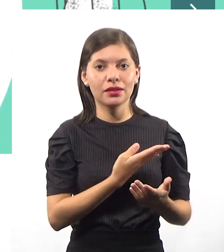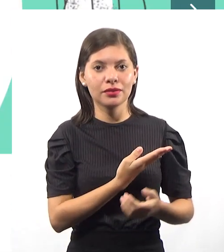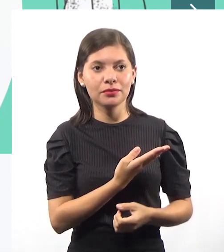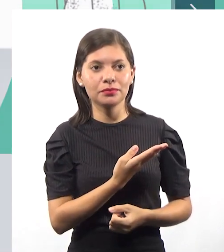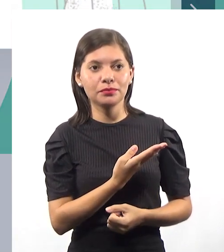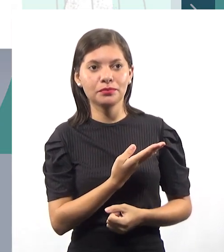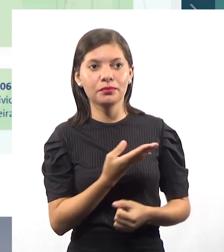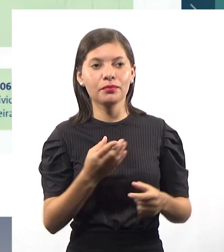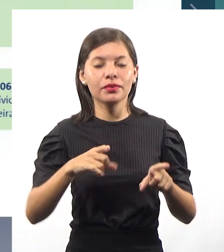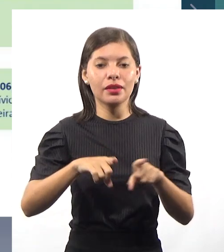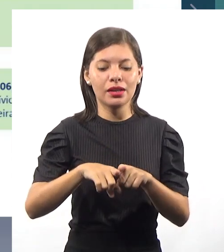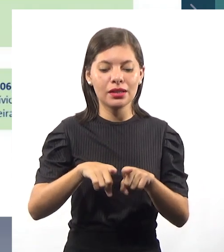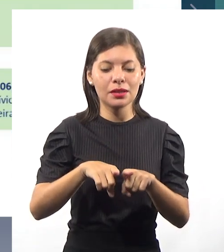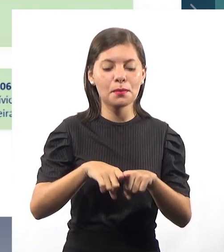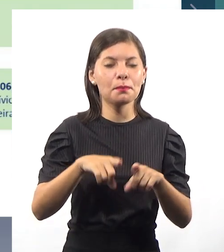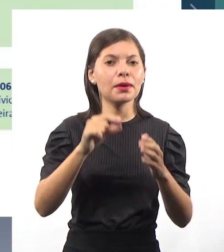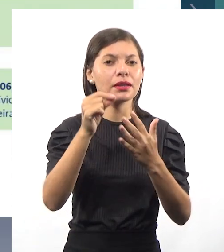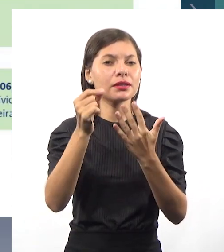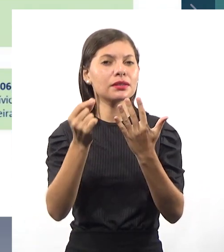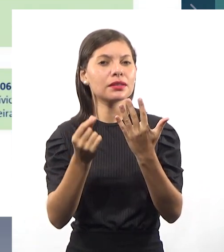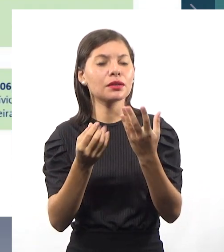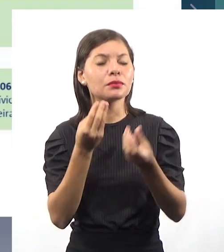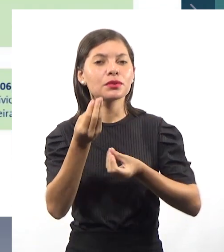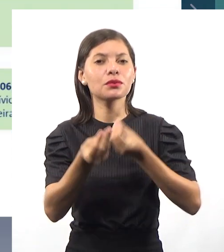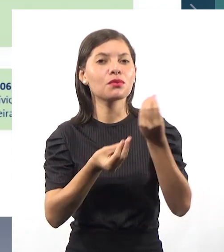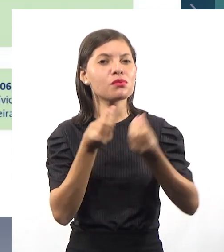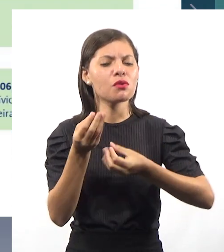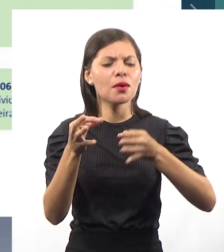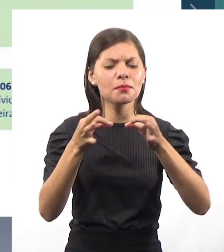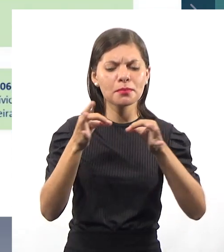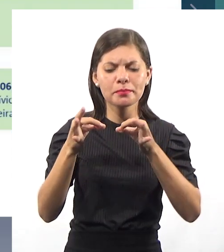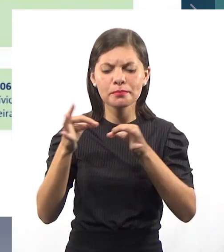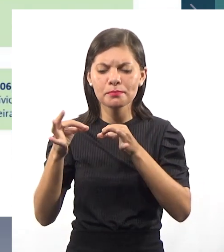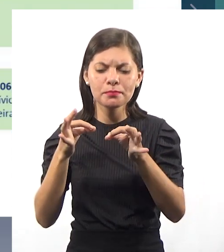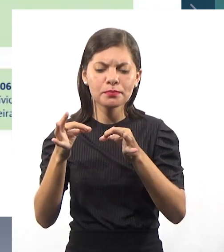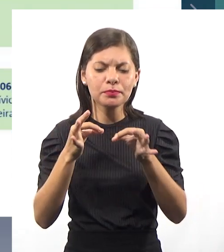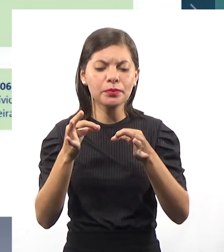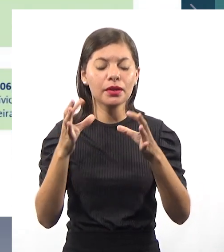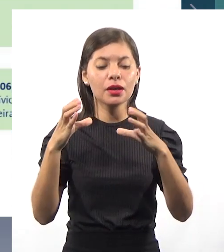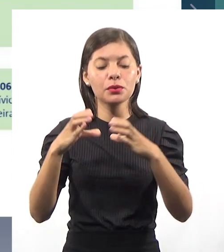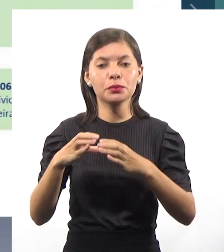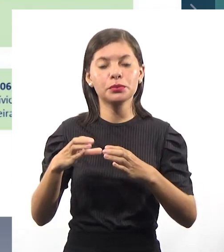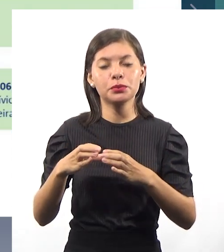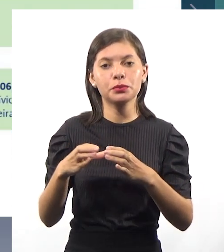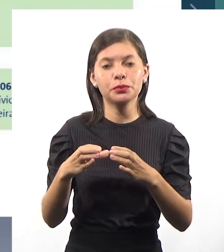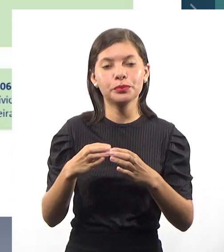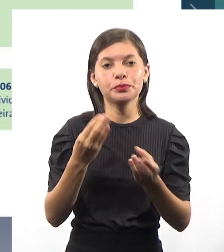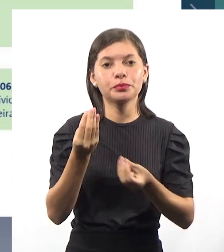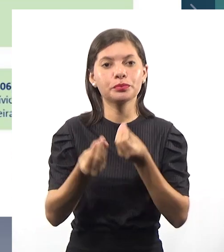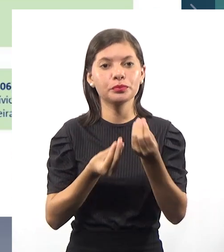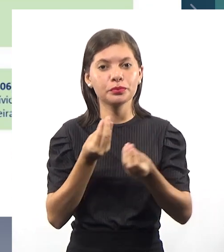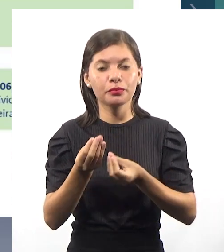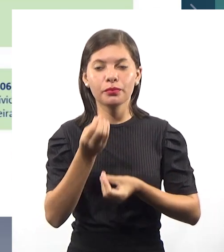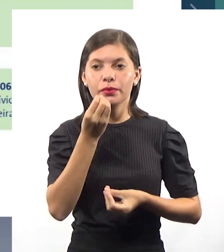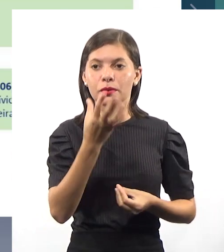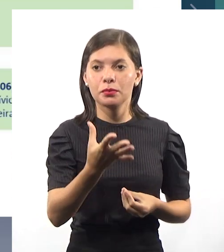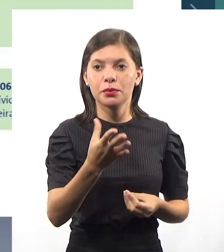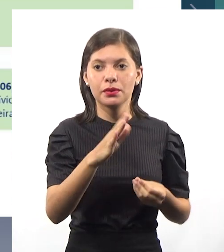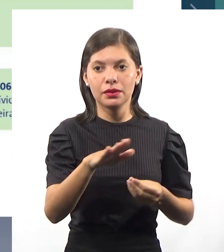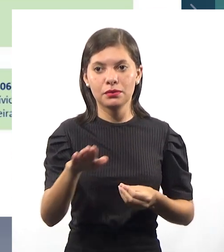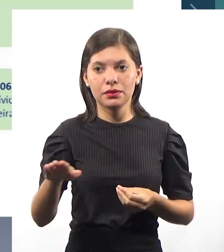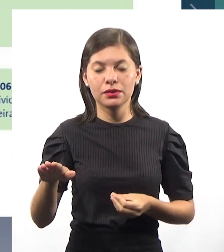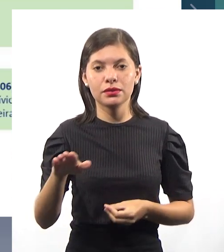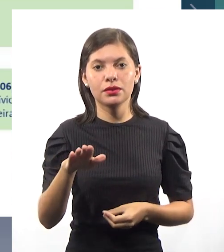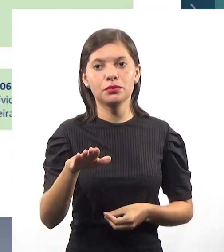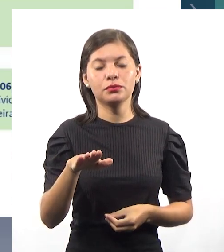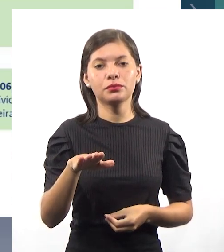BNCC. Além dessas etapas, como que está organizado esses conjuntos? Bom, então a